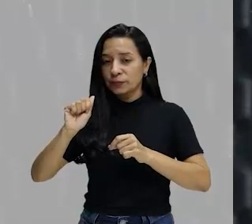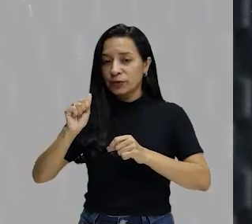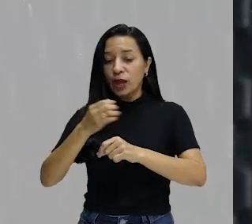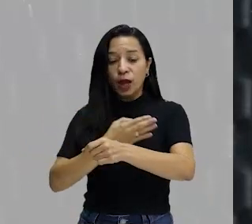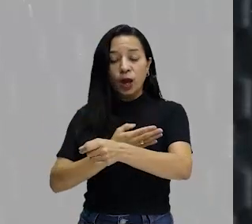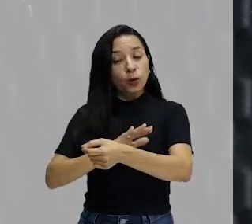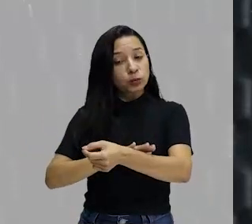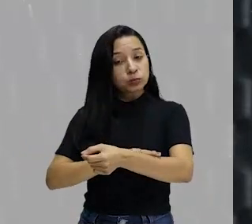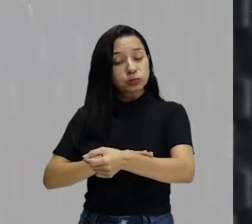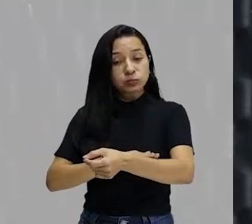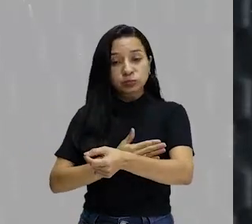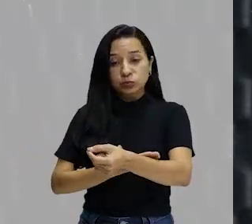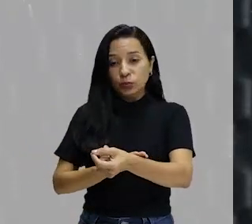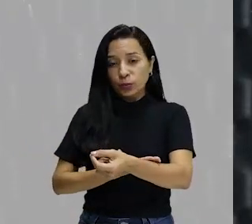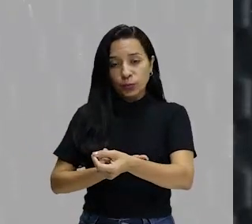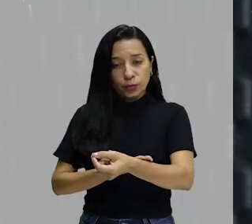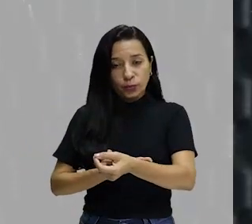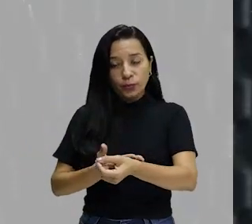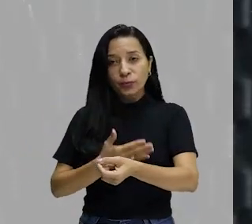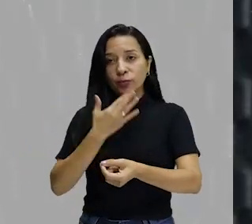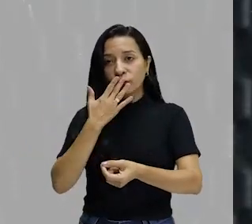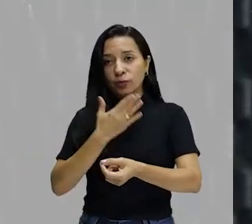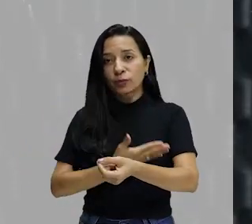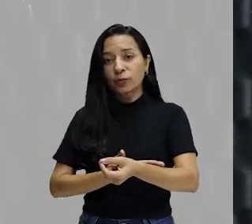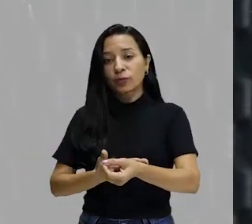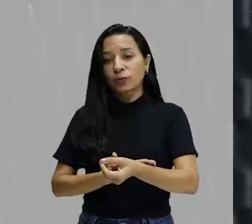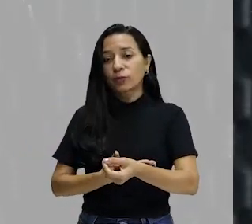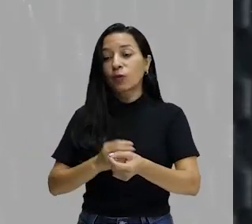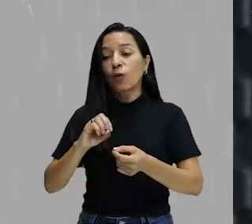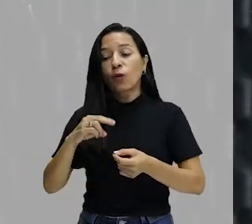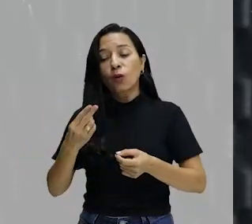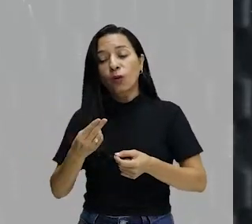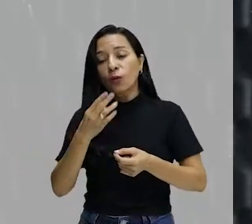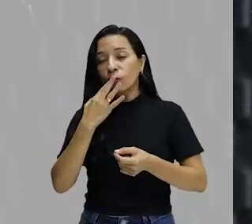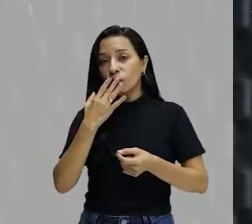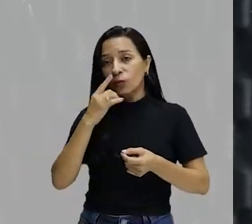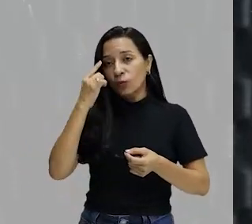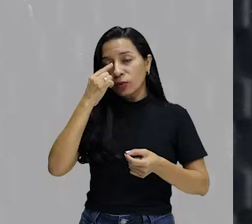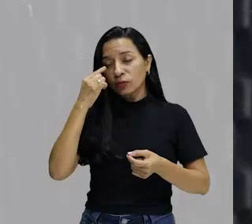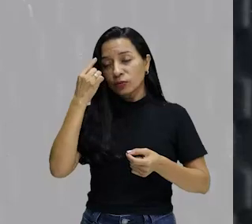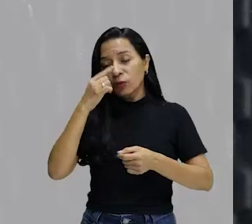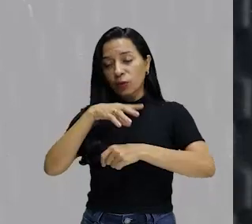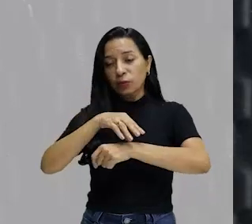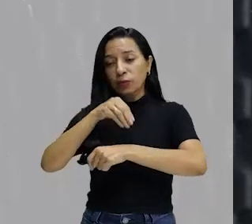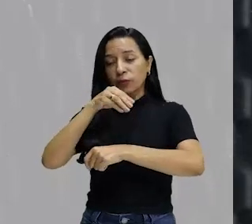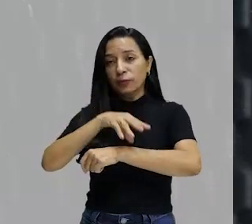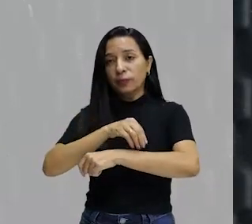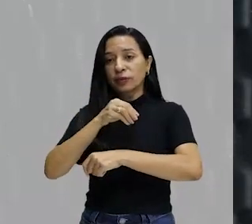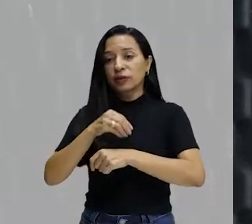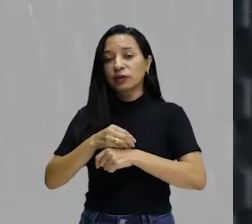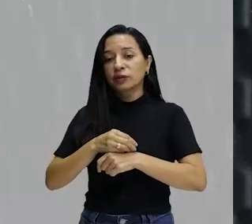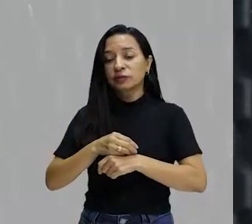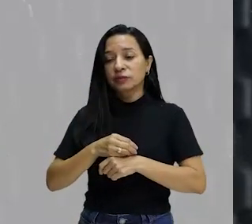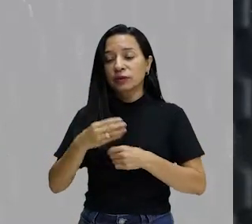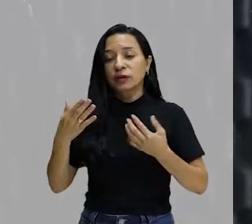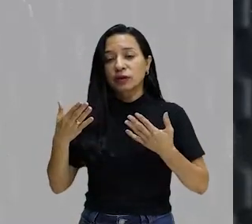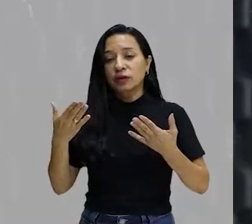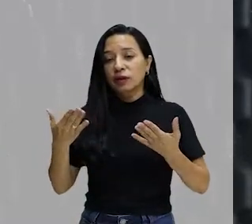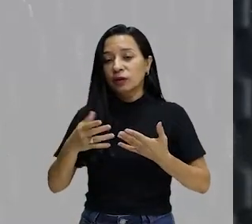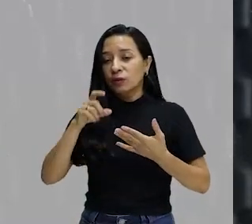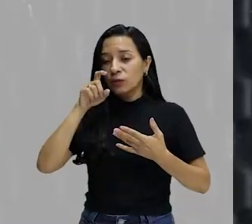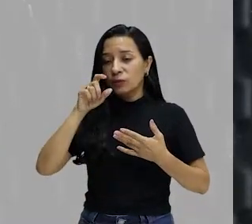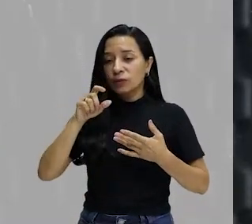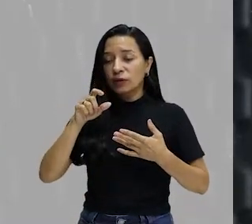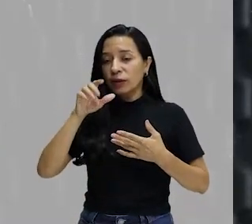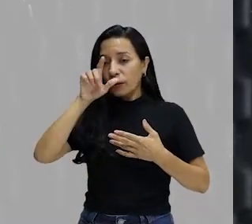pele, certo? Ele dá cor aos nossos olhos, aos pelos. No caso desses pássaros